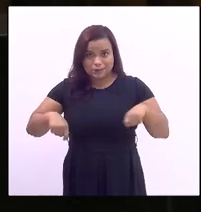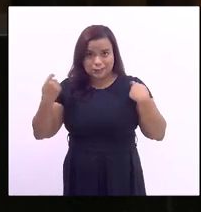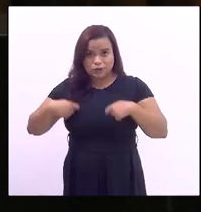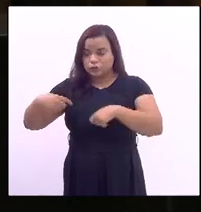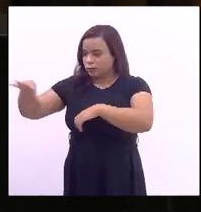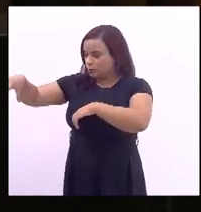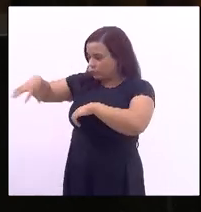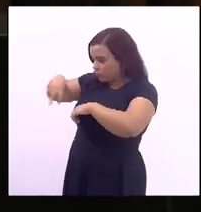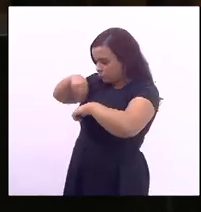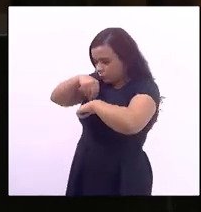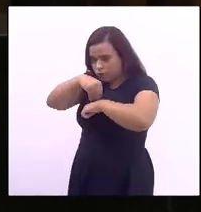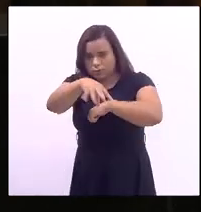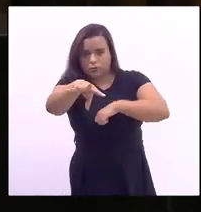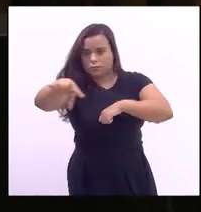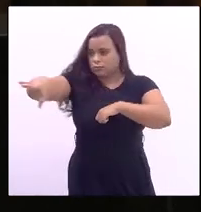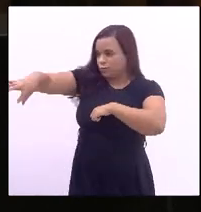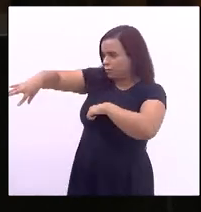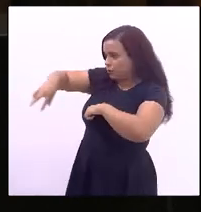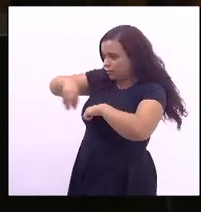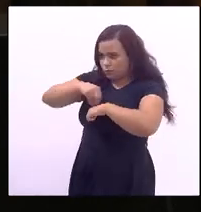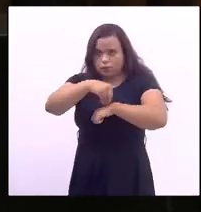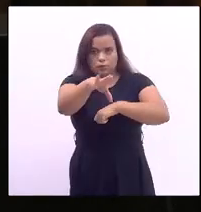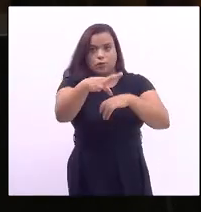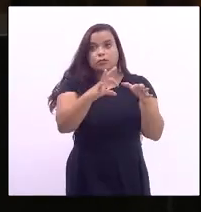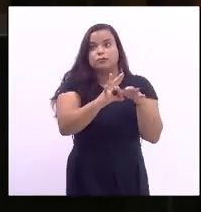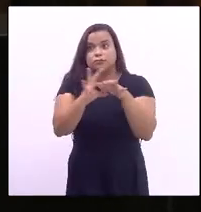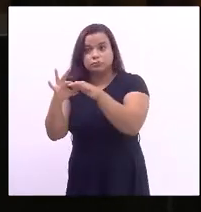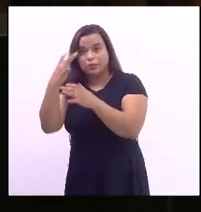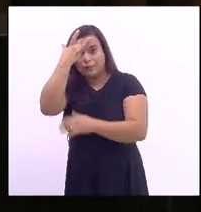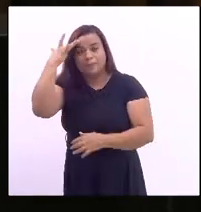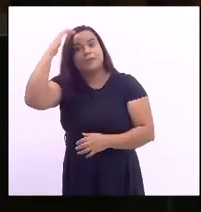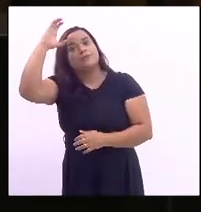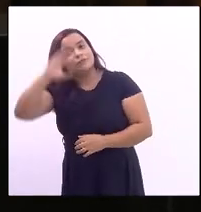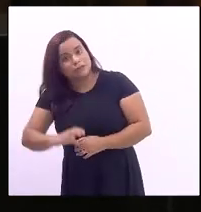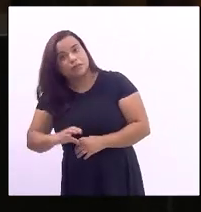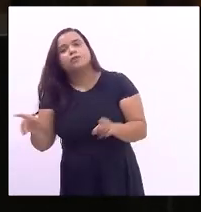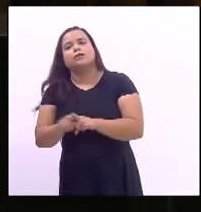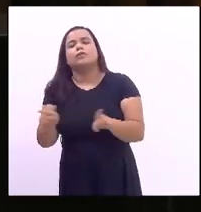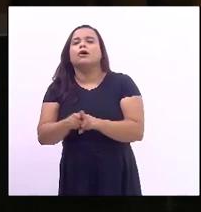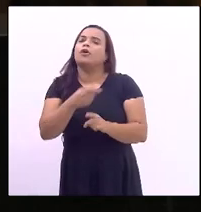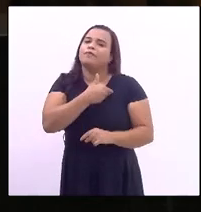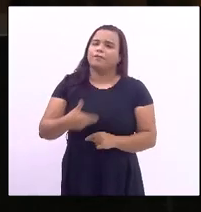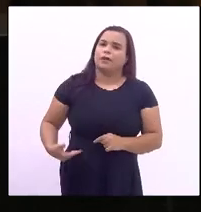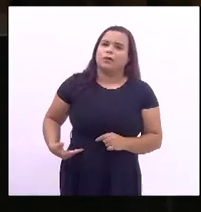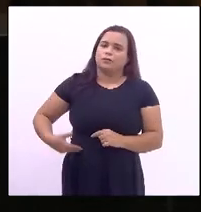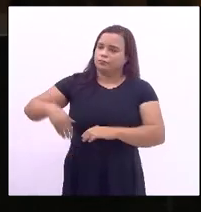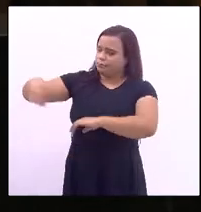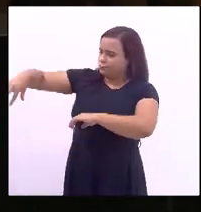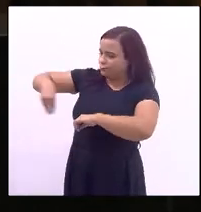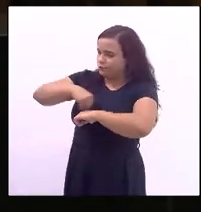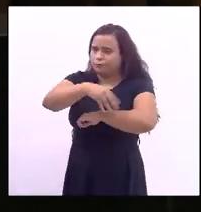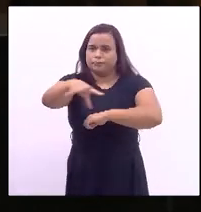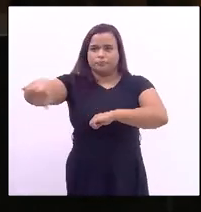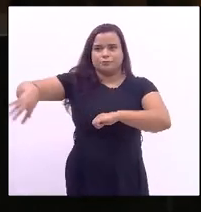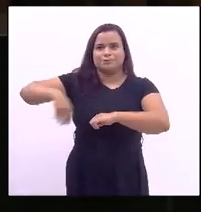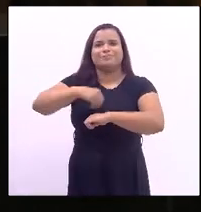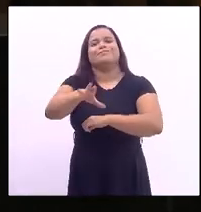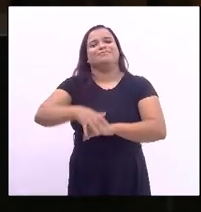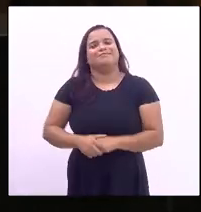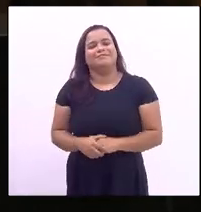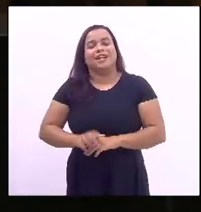porta-voz eu tenho ser elo entre o cidadão e o governo é mas é